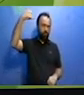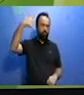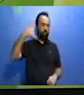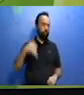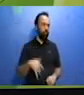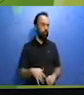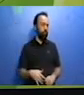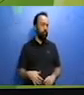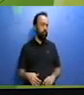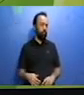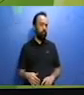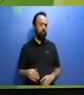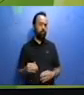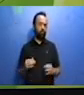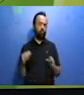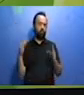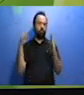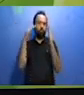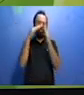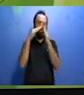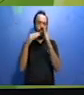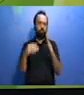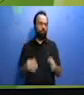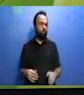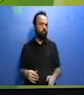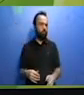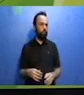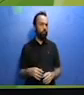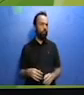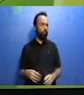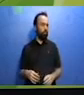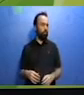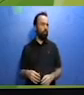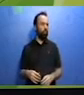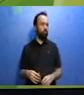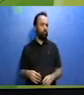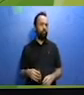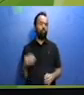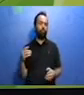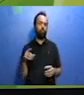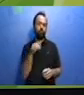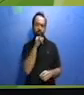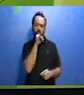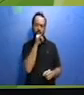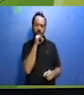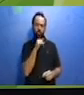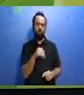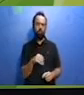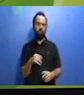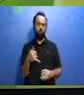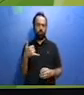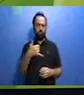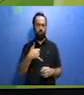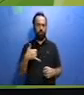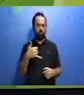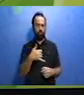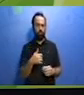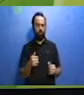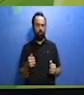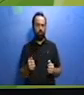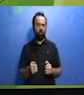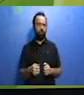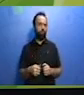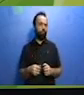graus Celsius. E a 400 graus Celsius a gente tem vários produtos, como o óleo lubrificante, a parafina